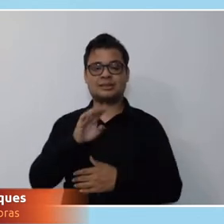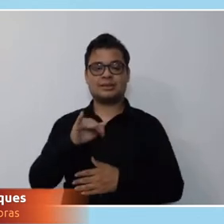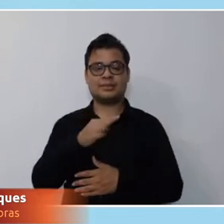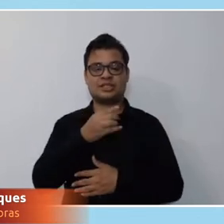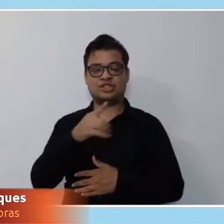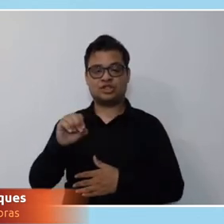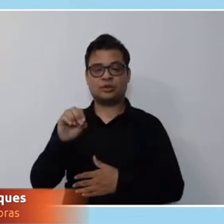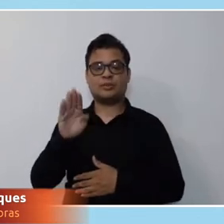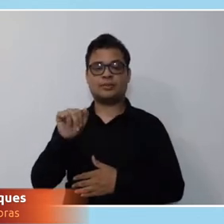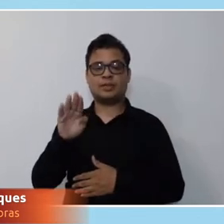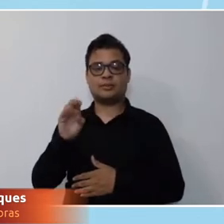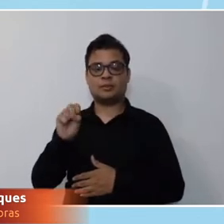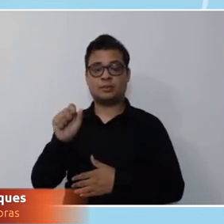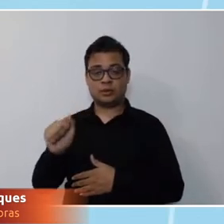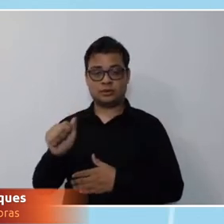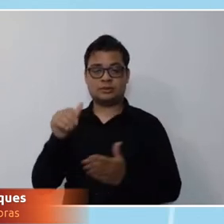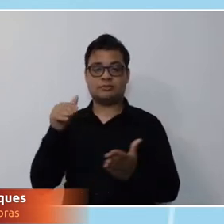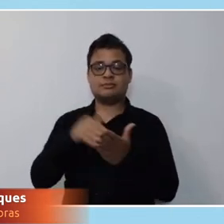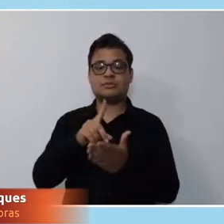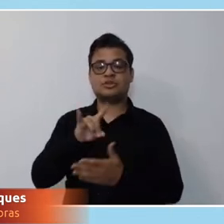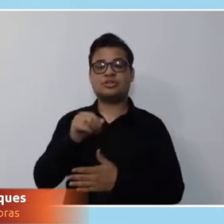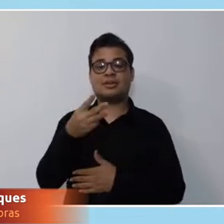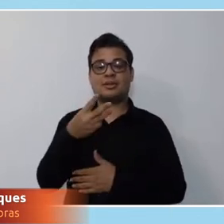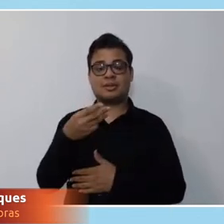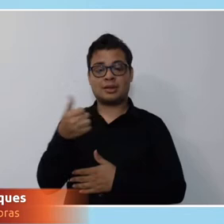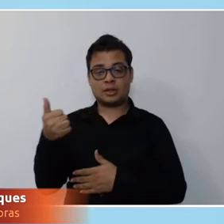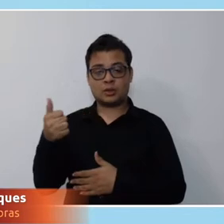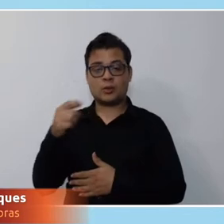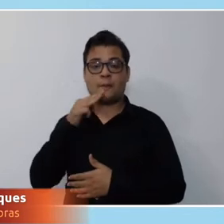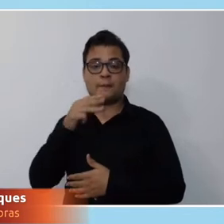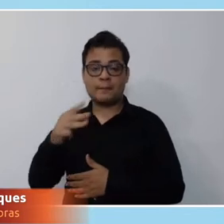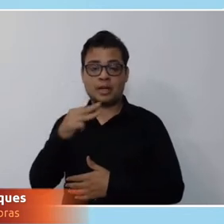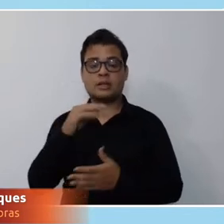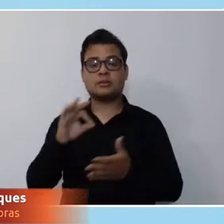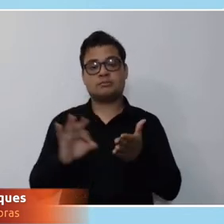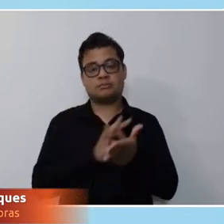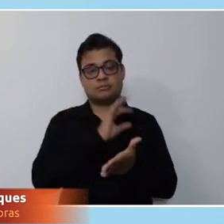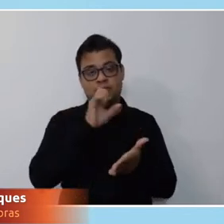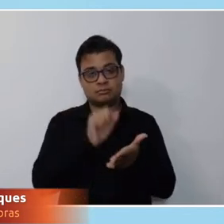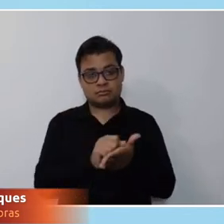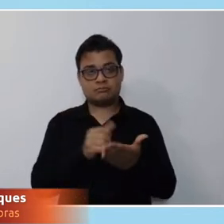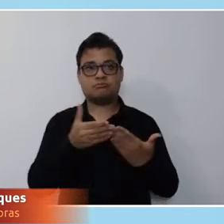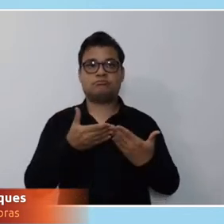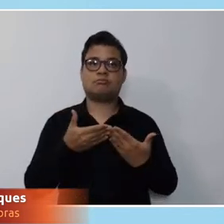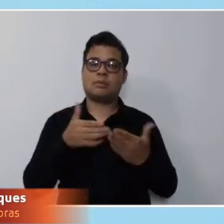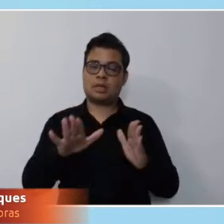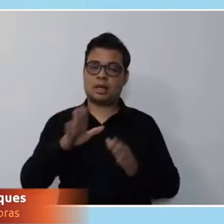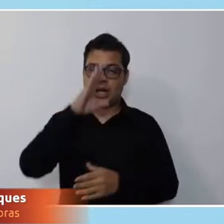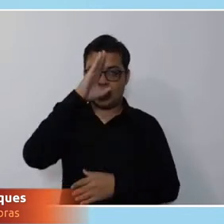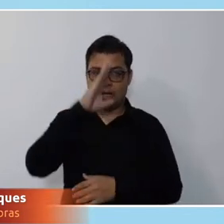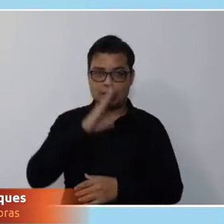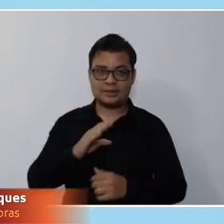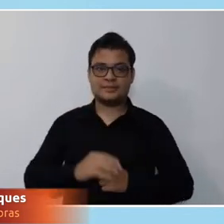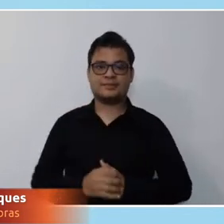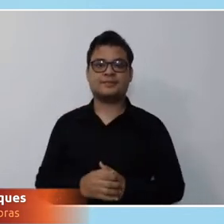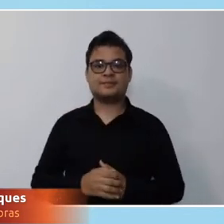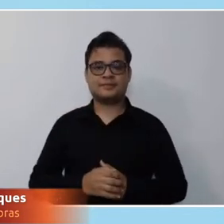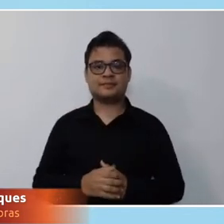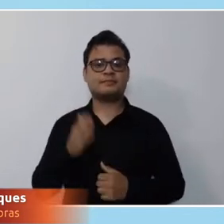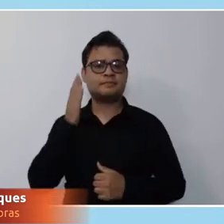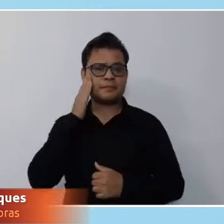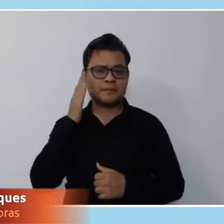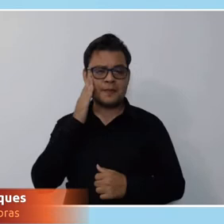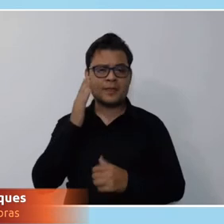gratuita. Só lembrando que a Vila Cultural Cora Coralina fica ali no subsolo do Teatro Goiânia,